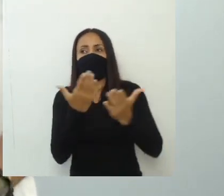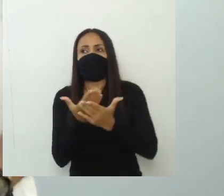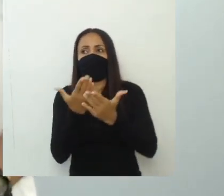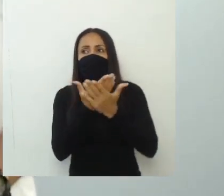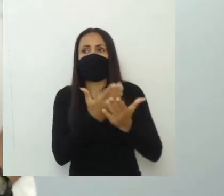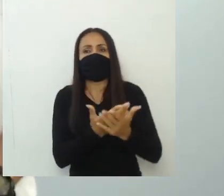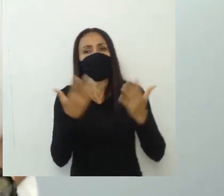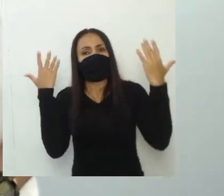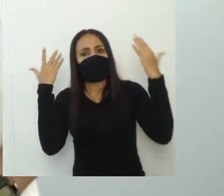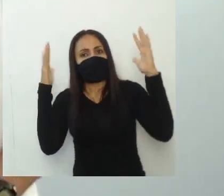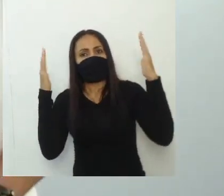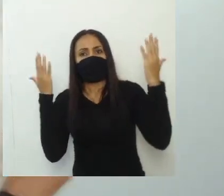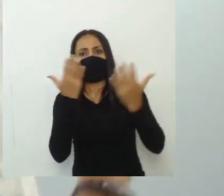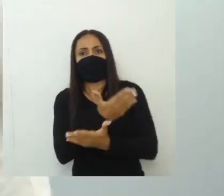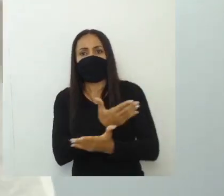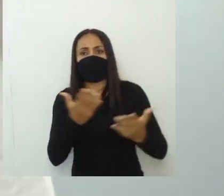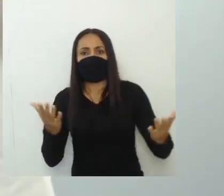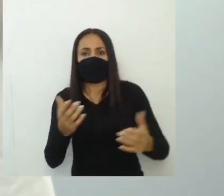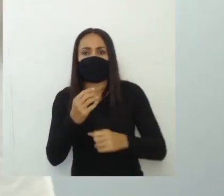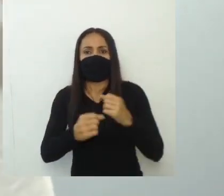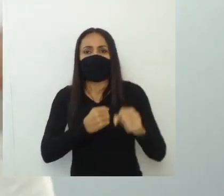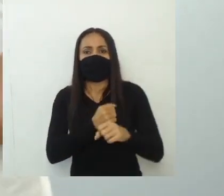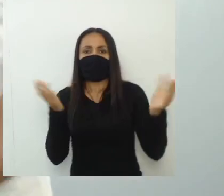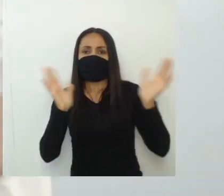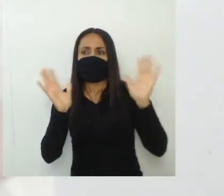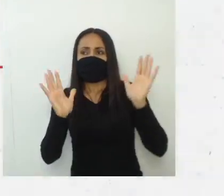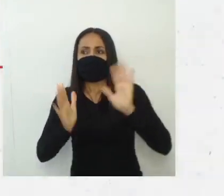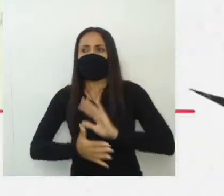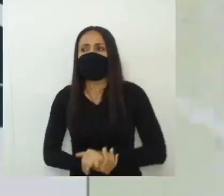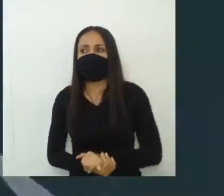Parabéns aí, ano novo chegando. Tchau, tchau.